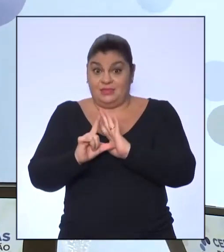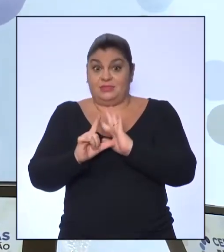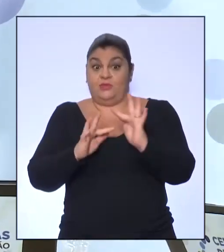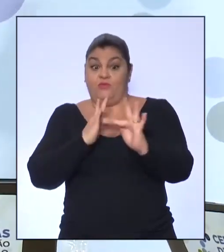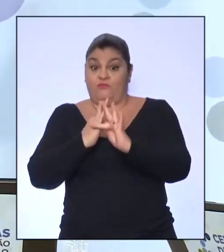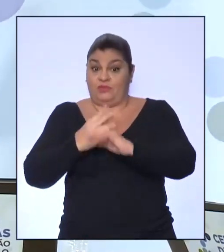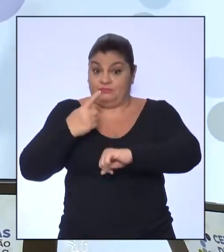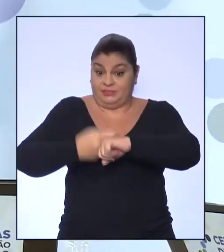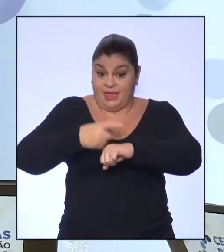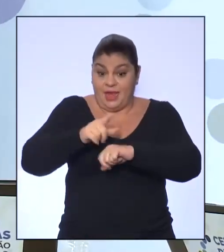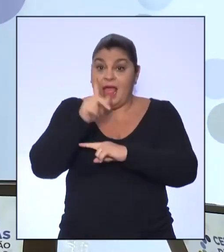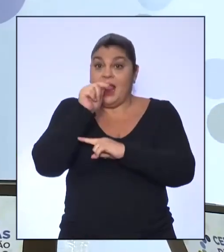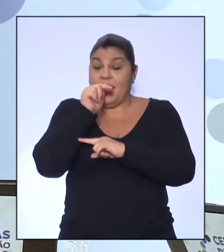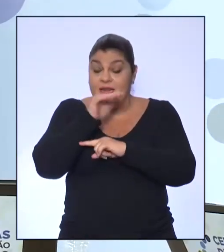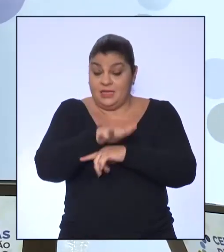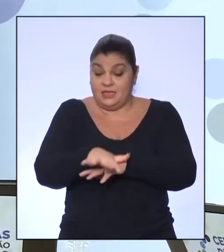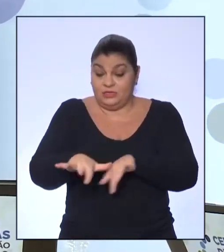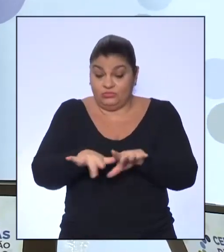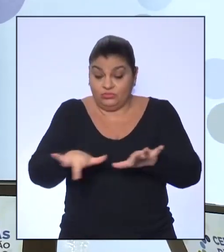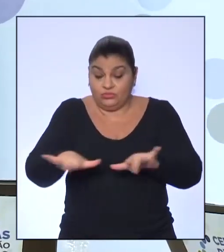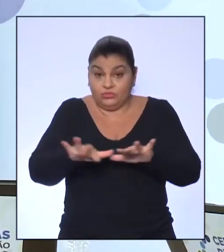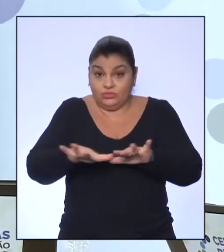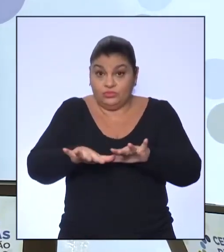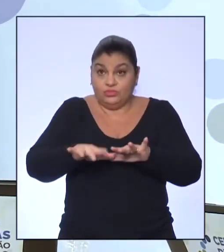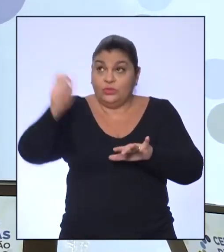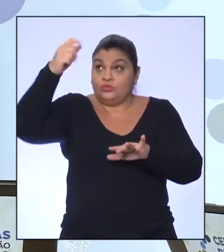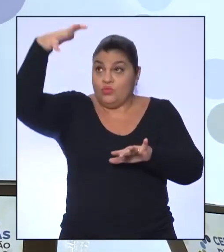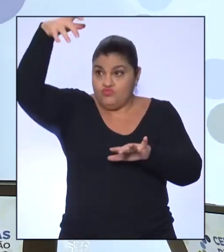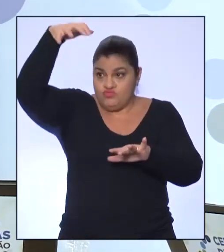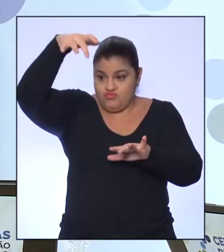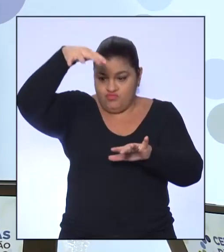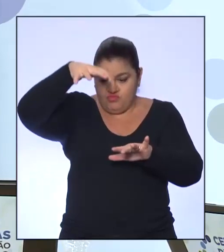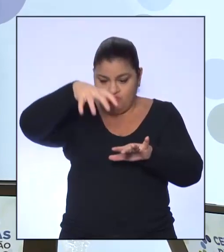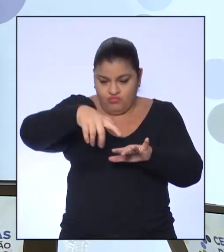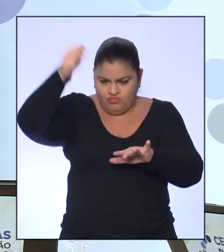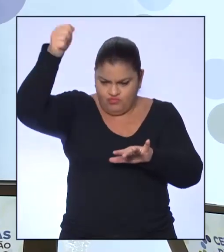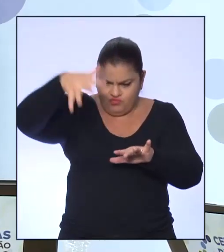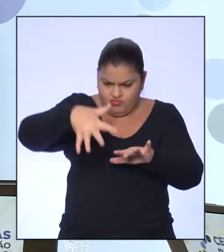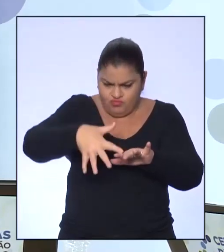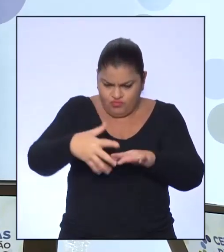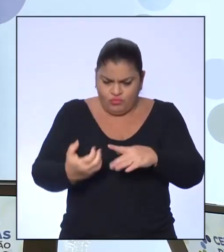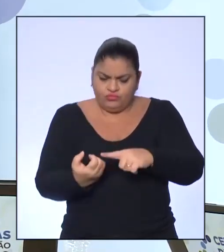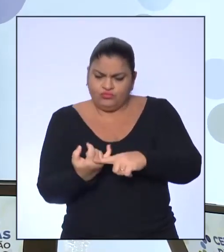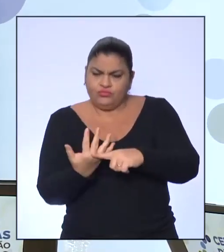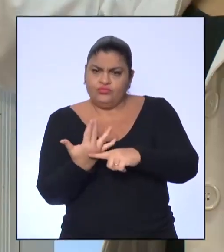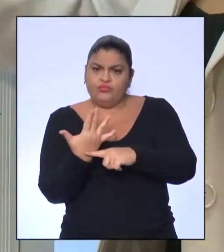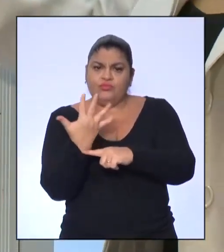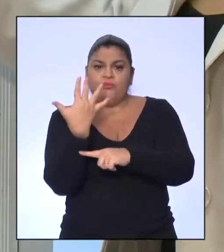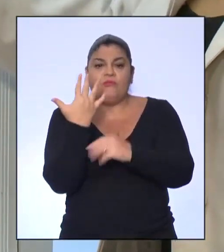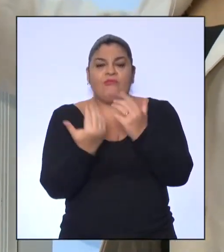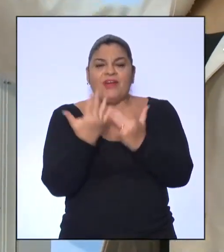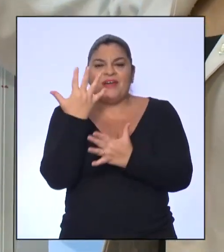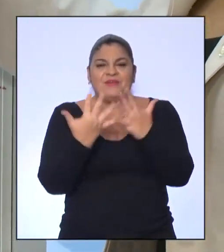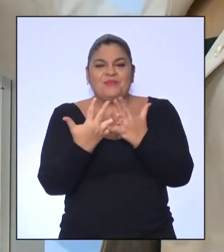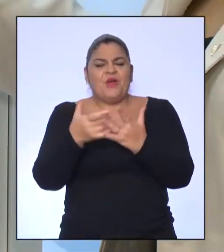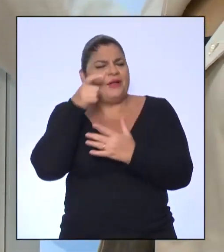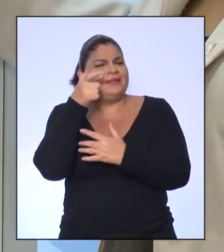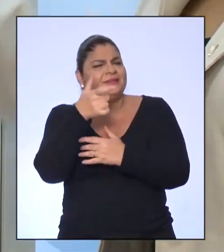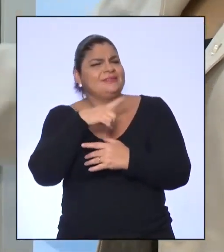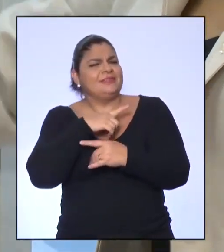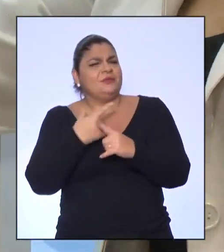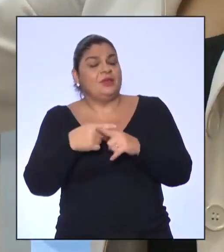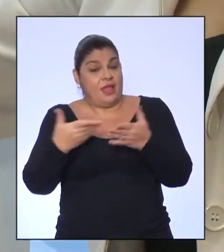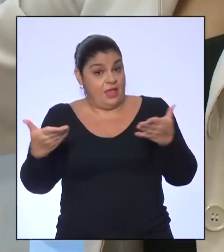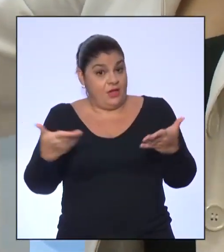ser líquida e ela, aquecida, ela forma vapor. Você quer ver uma coisa interessante? Quando a gente... Agora não,